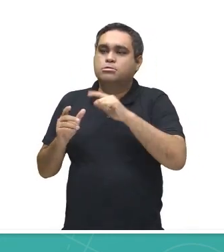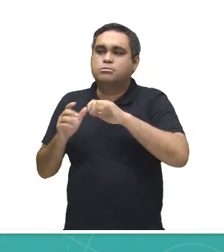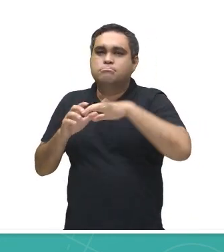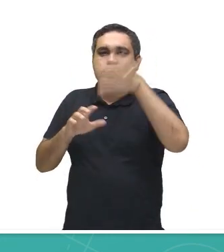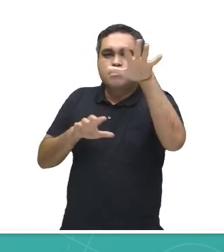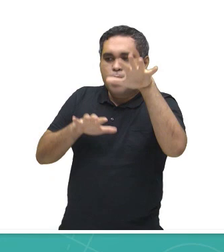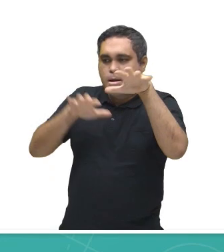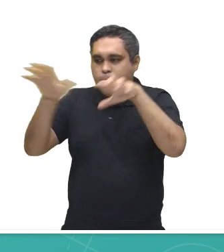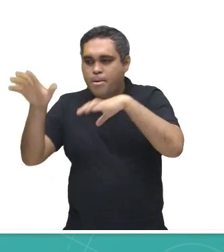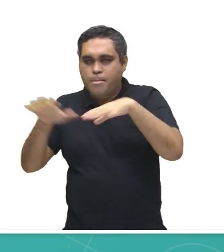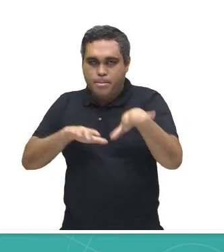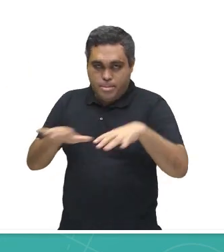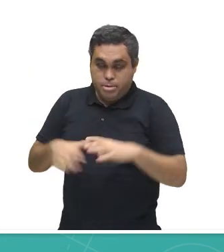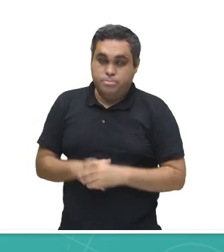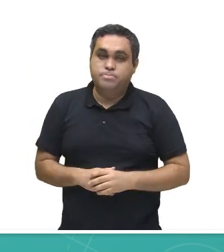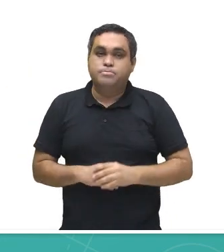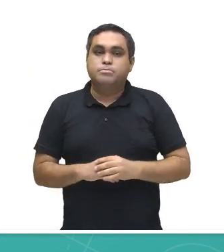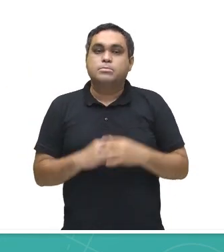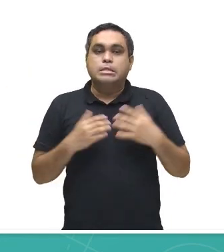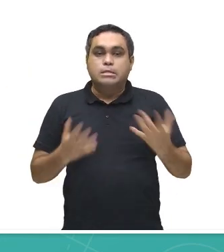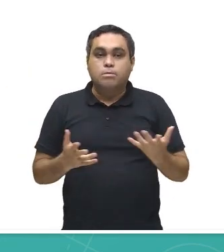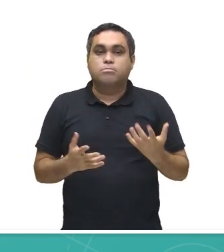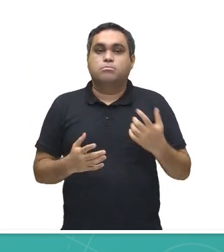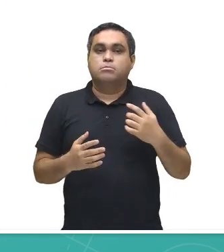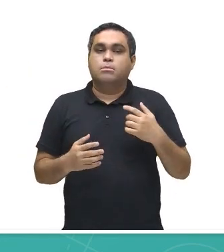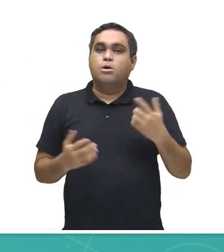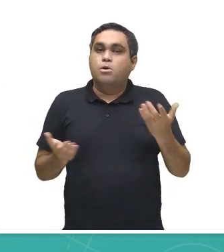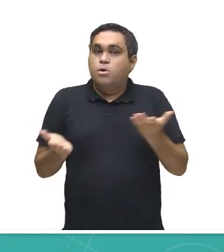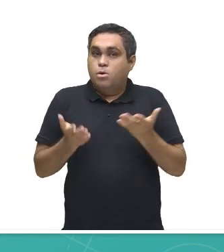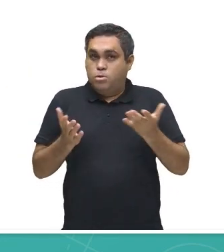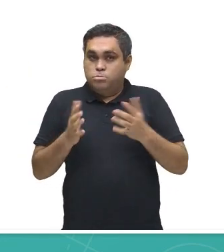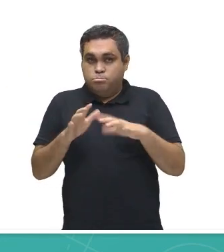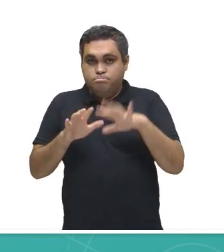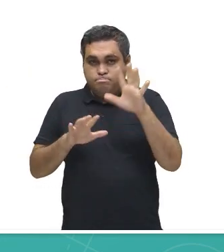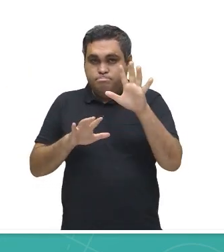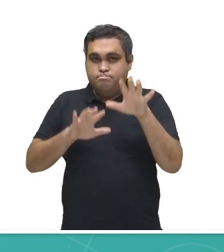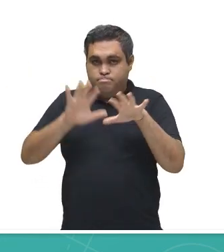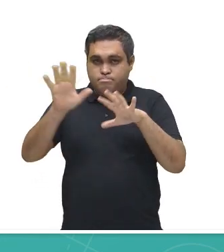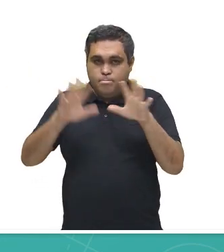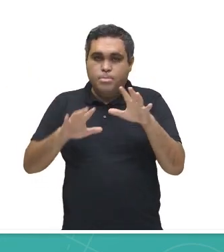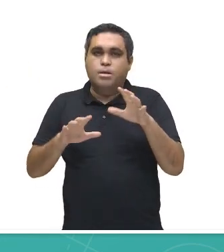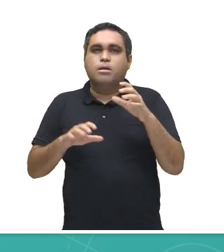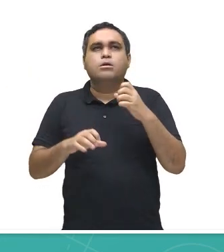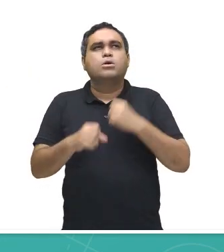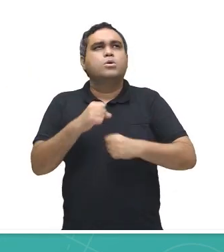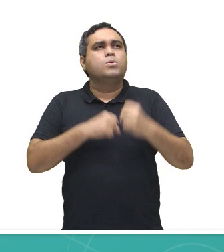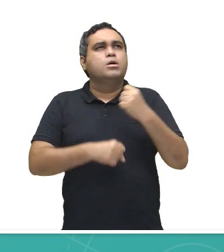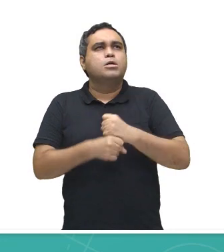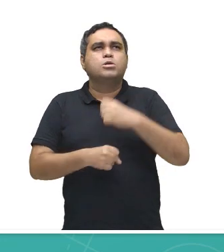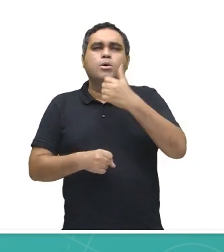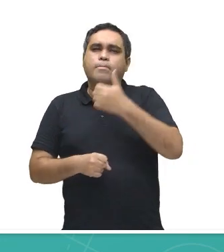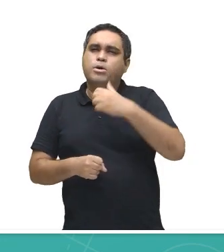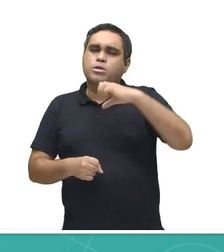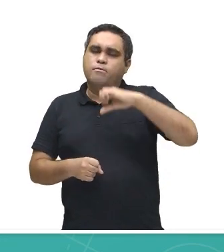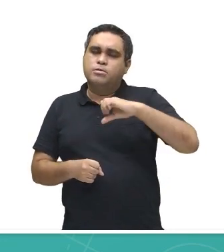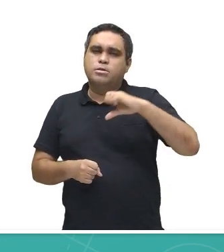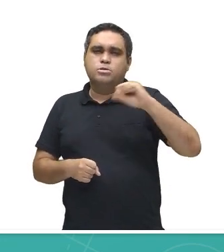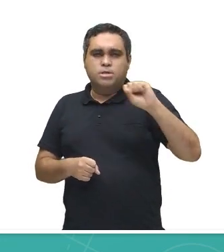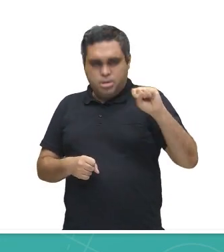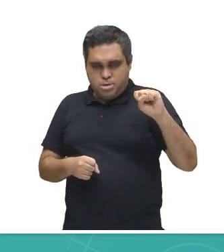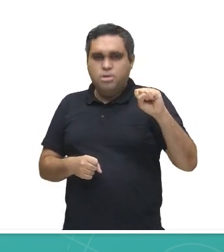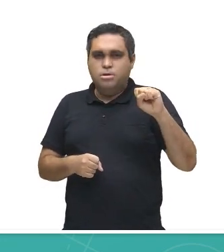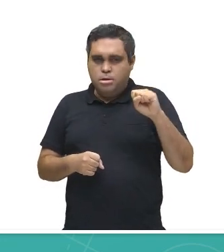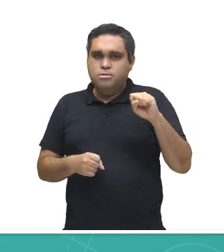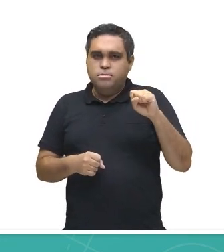A atual regionalização, né, que foi feita em 1988, vai dividir